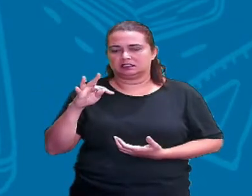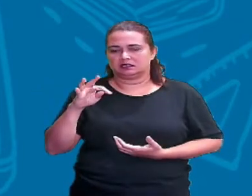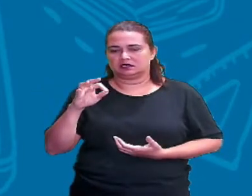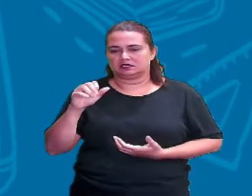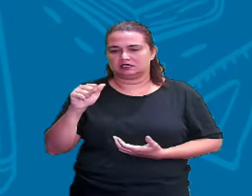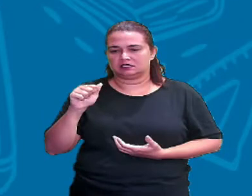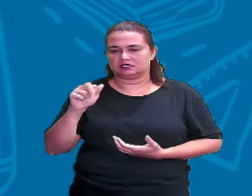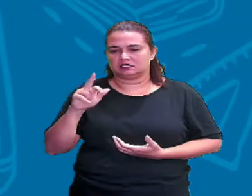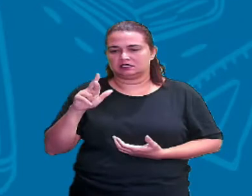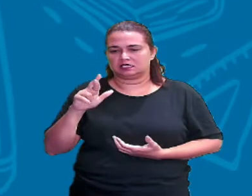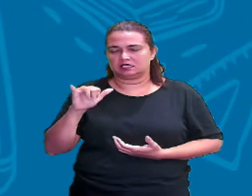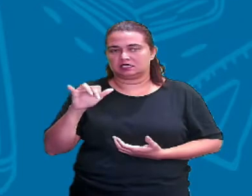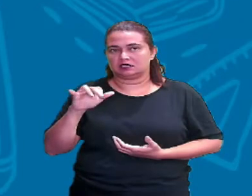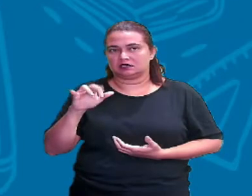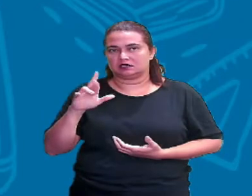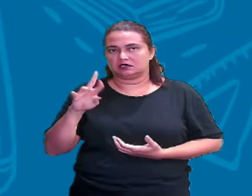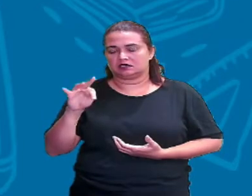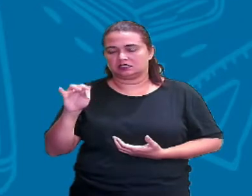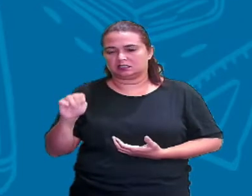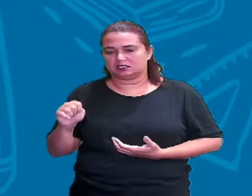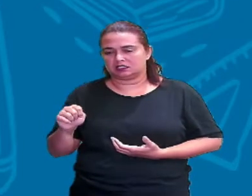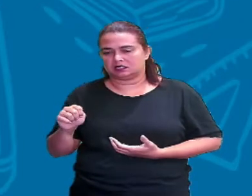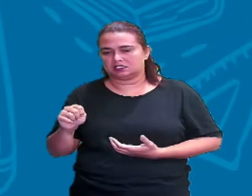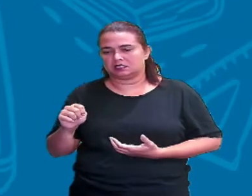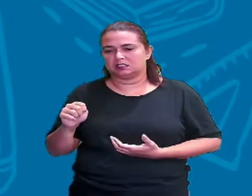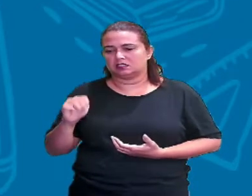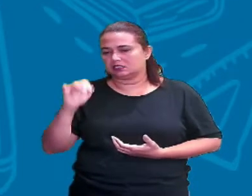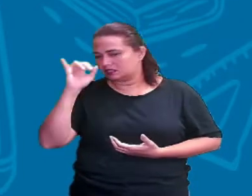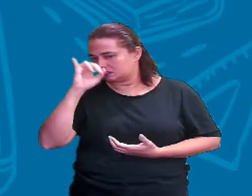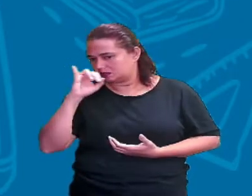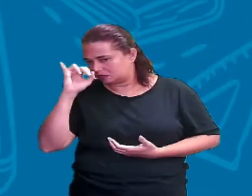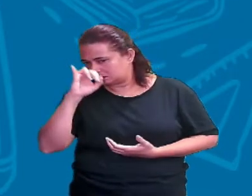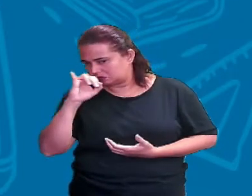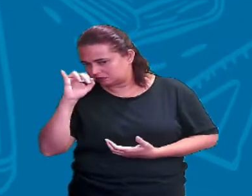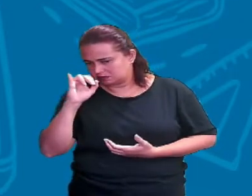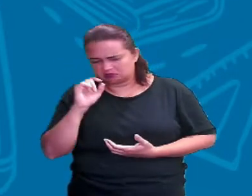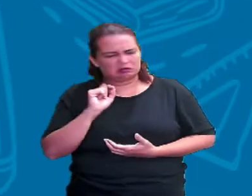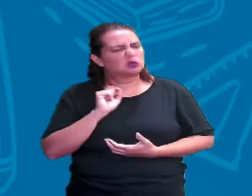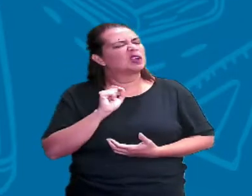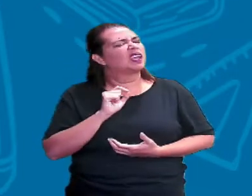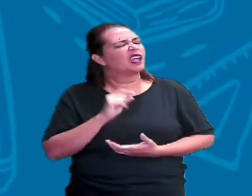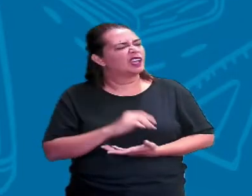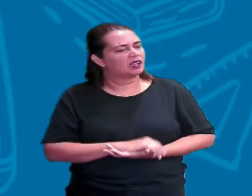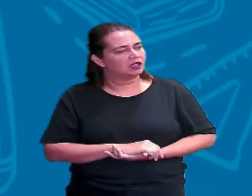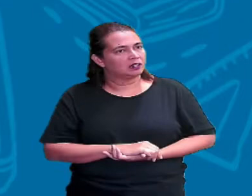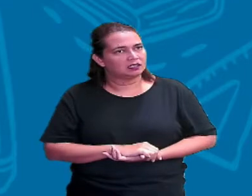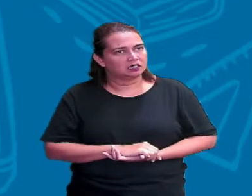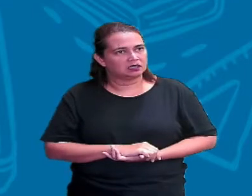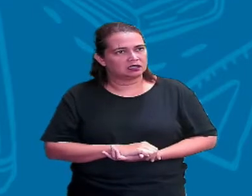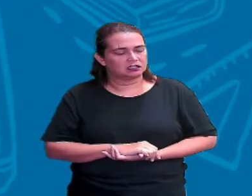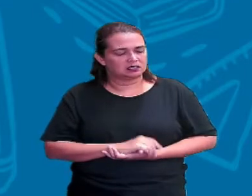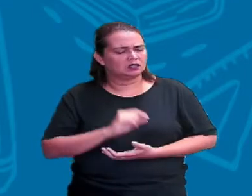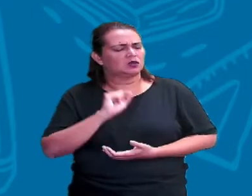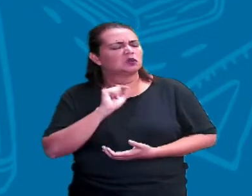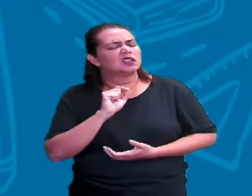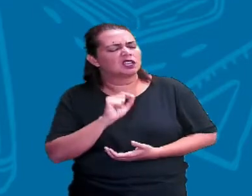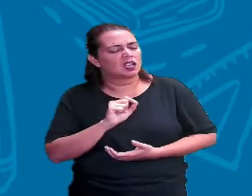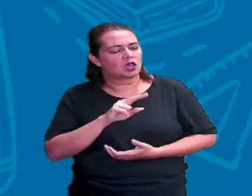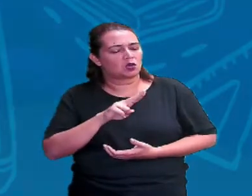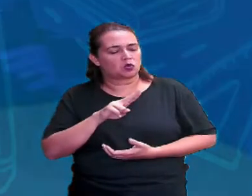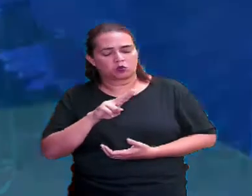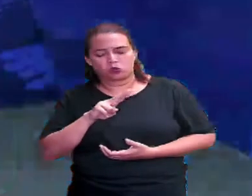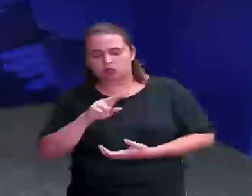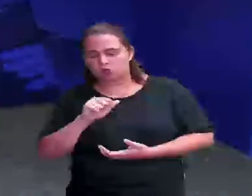E aí o personagem do porquinho aqui diz: que é isso aí? Olha, esse uai é